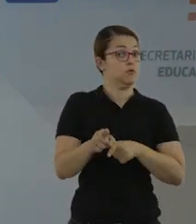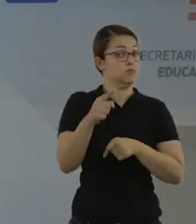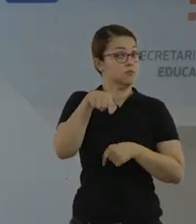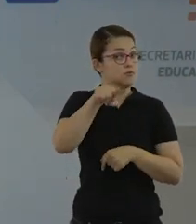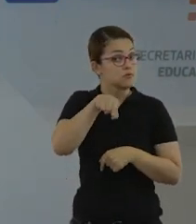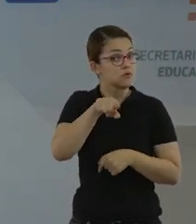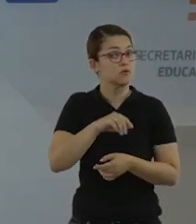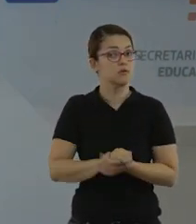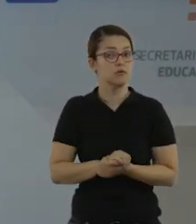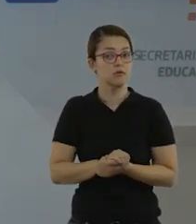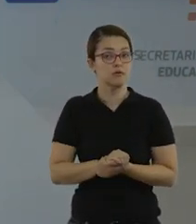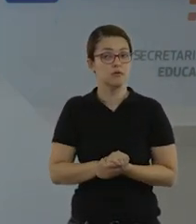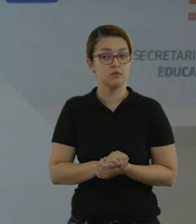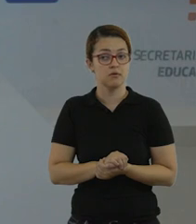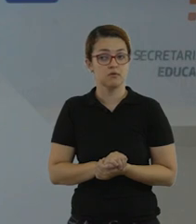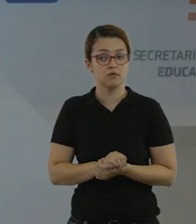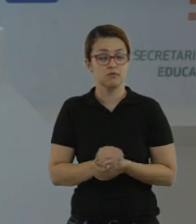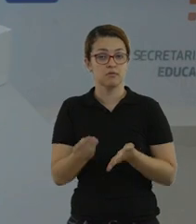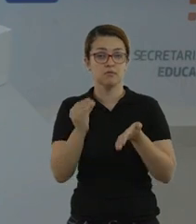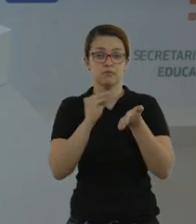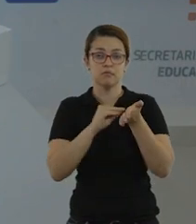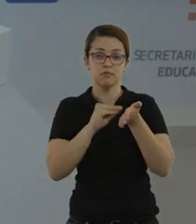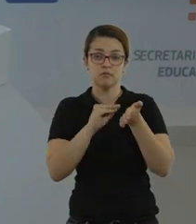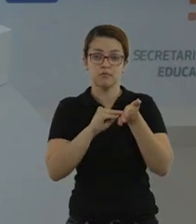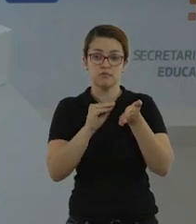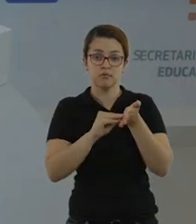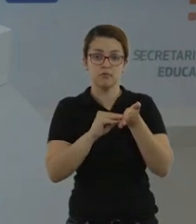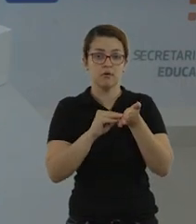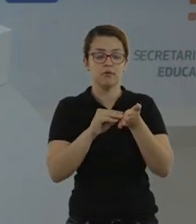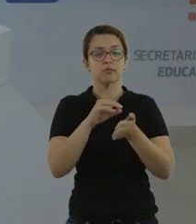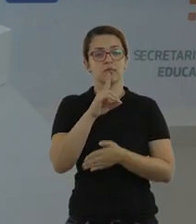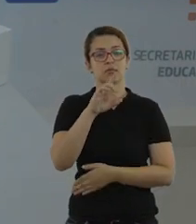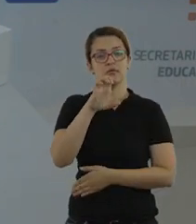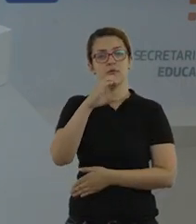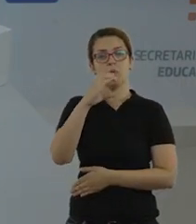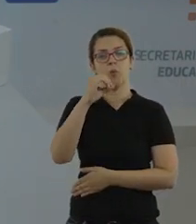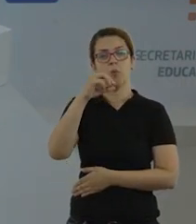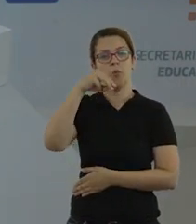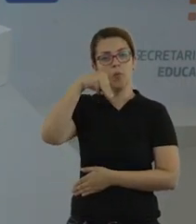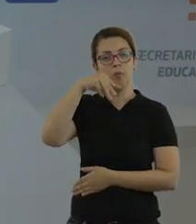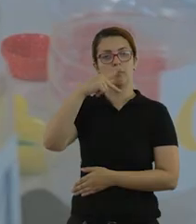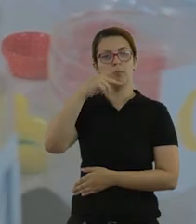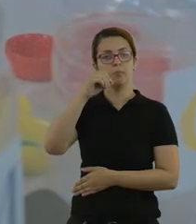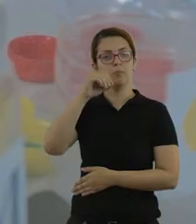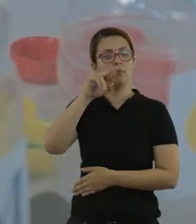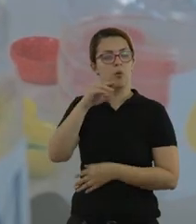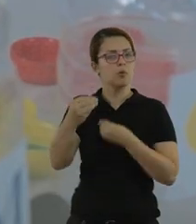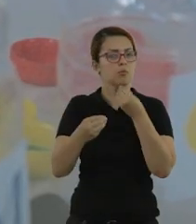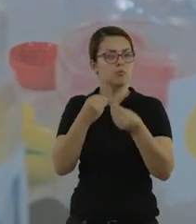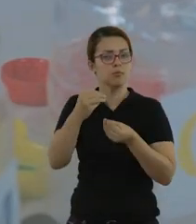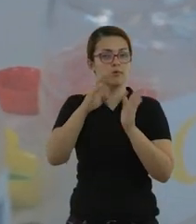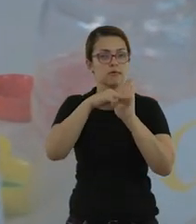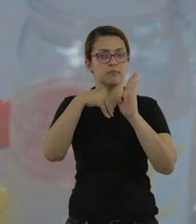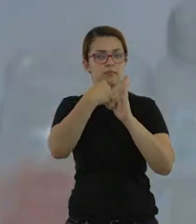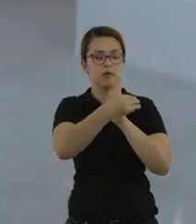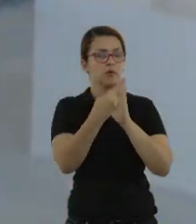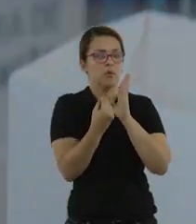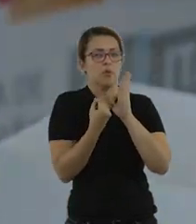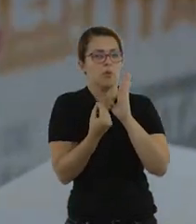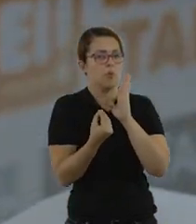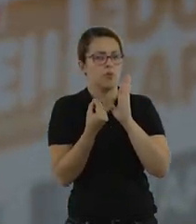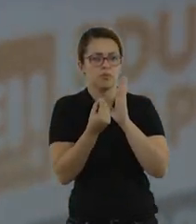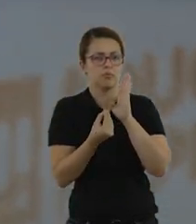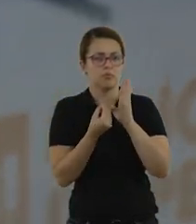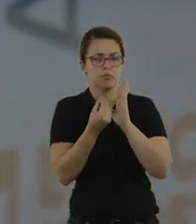para vocês, que vocês decomponham esse número. Como que vocês vão decompor esse número? Vamos pegar a tabela de